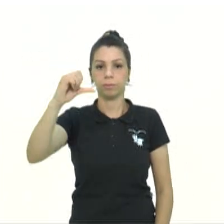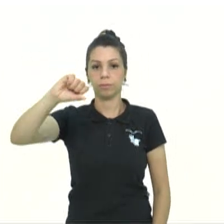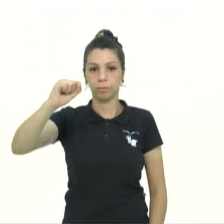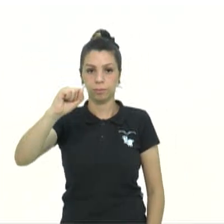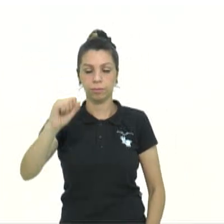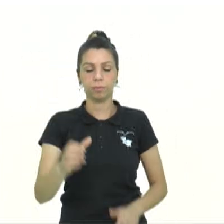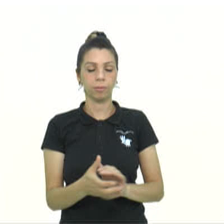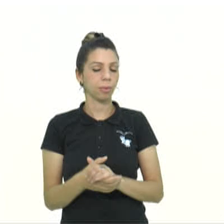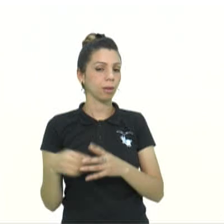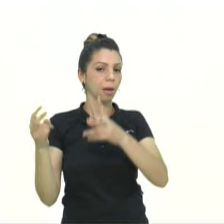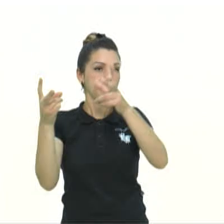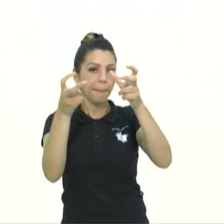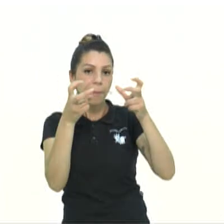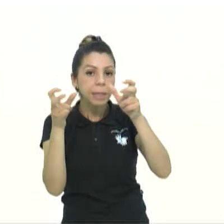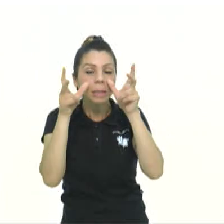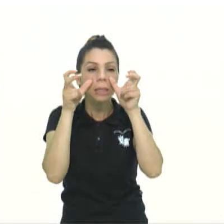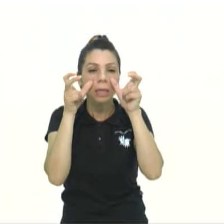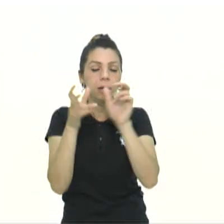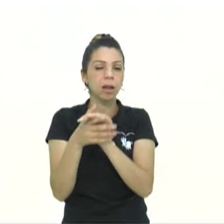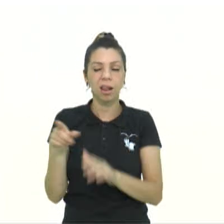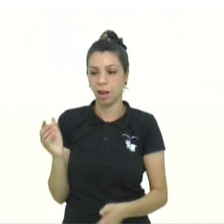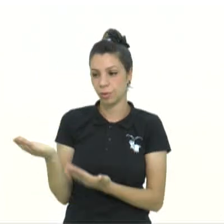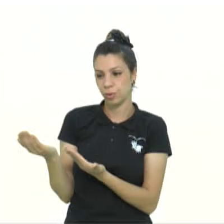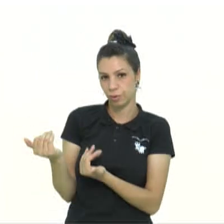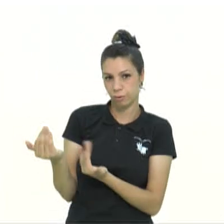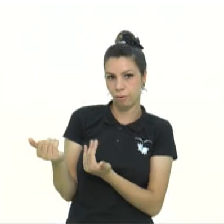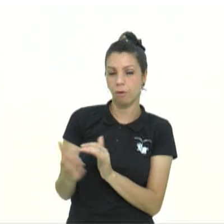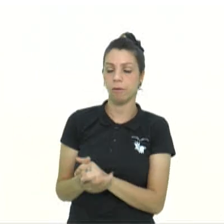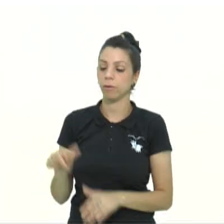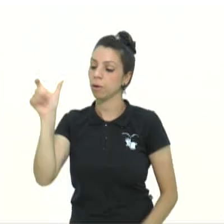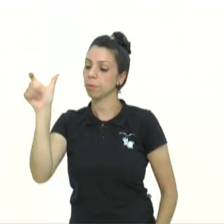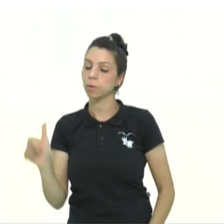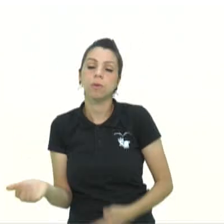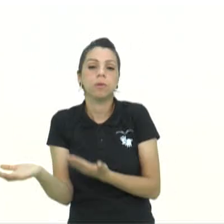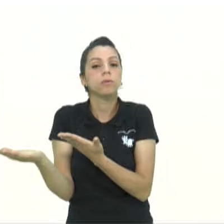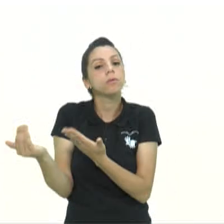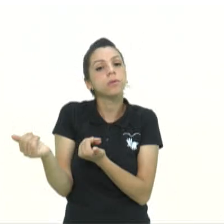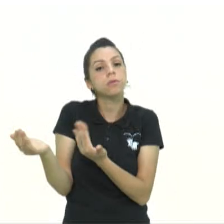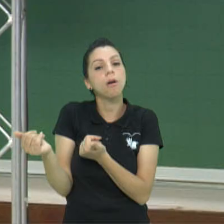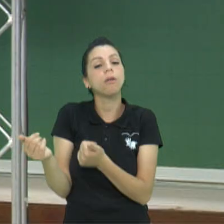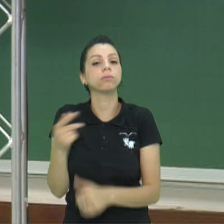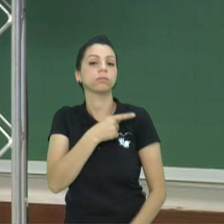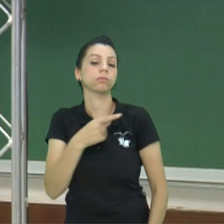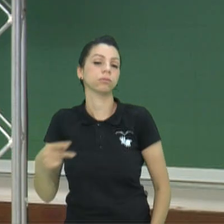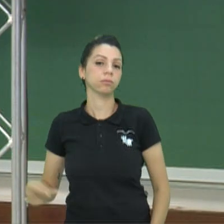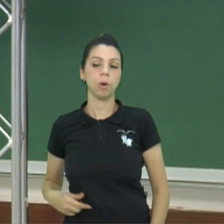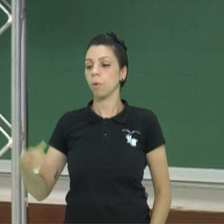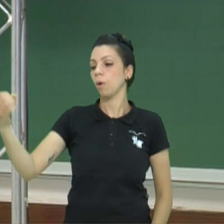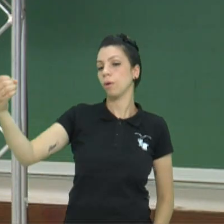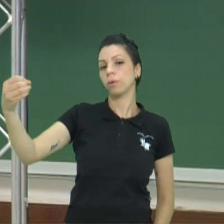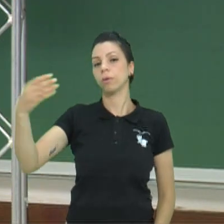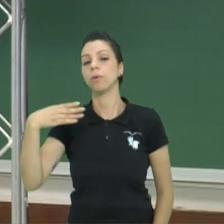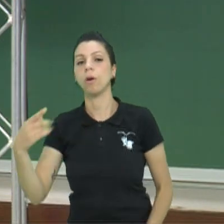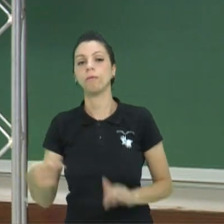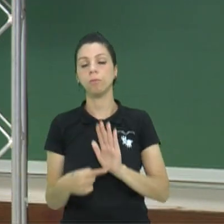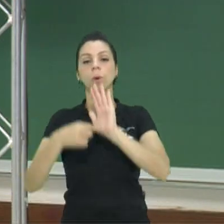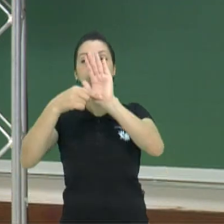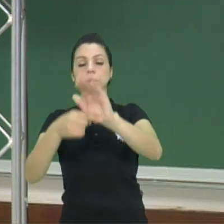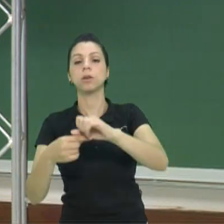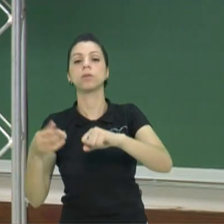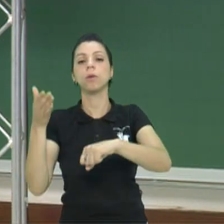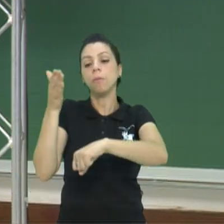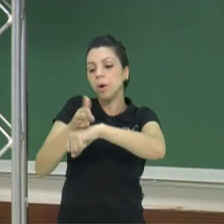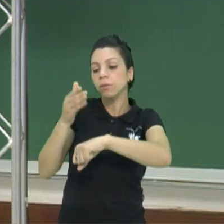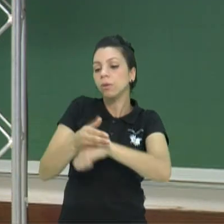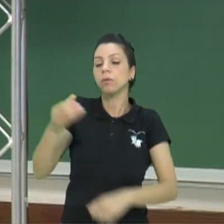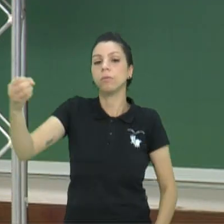1988. Repara essa imagem jovem. Um candidato jovem à presidência, moderno, mostrando essa modernidade que o